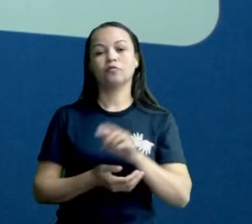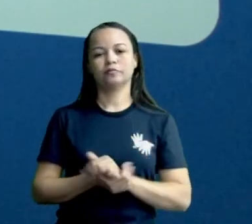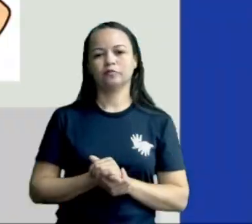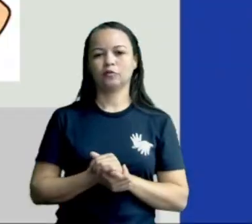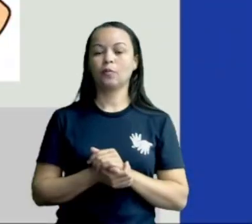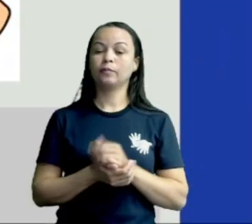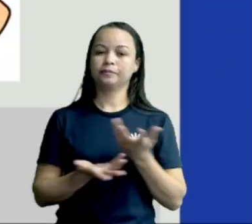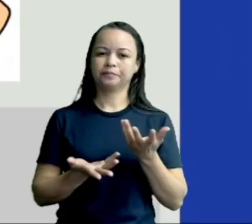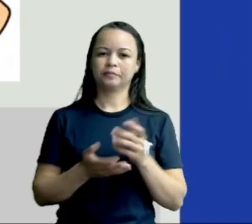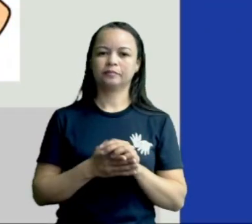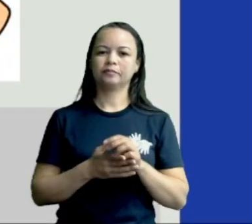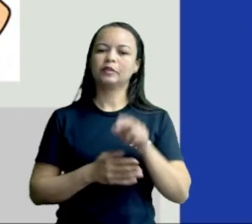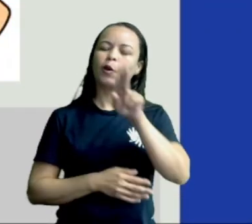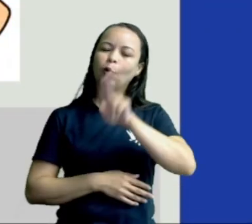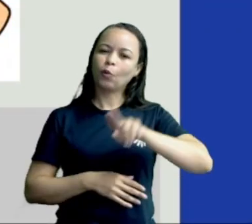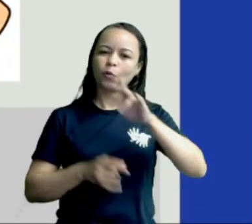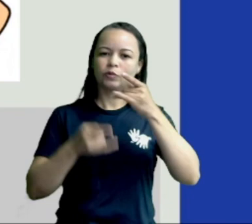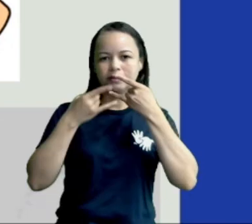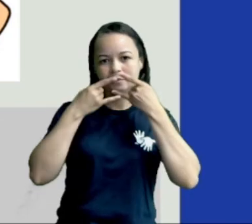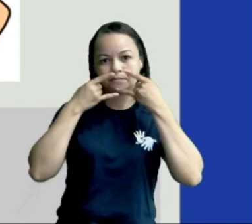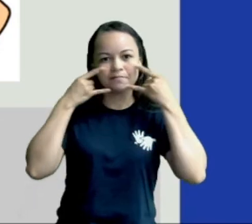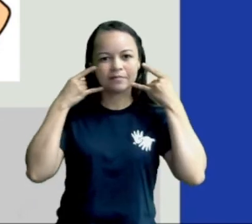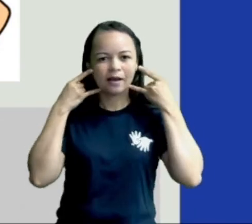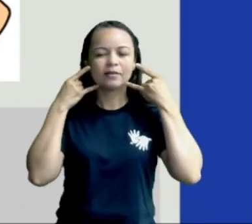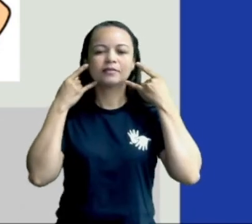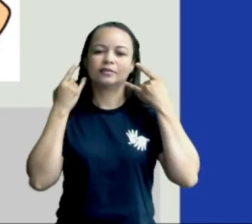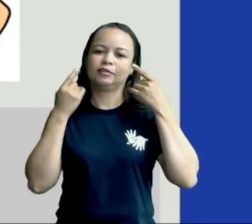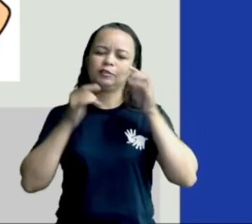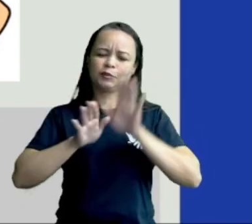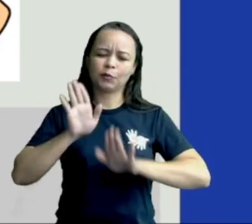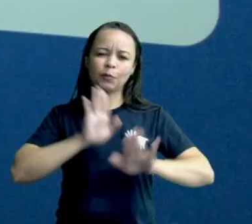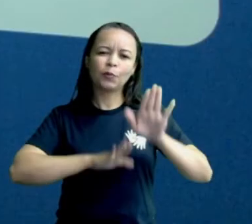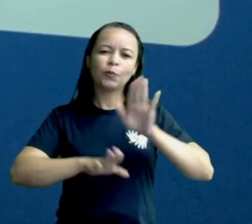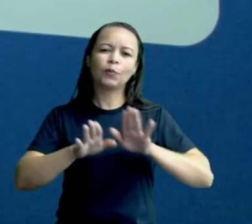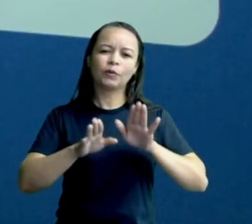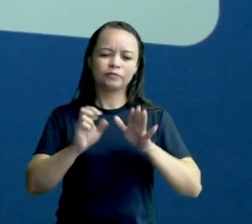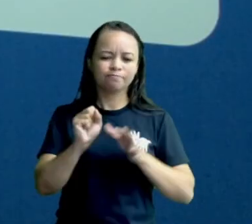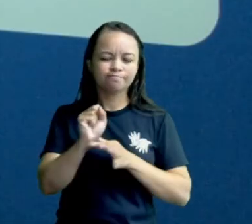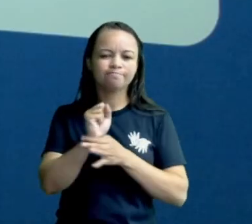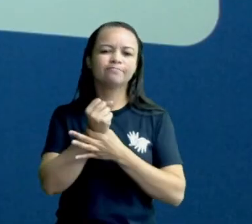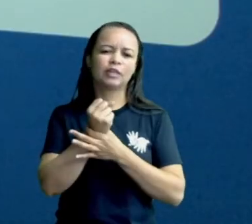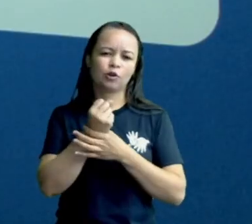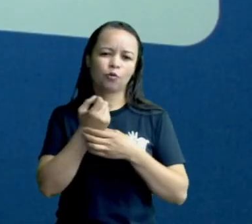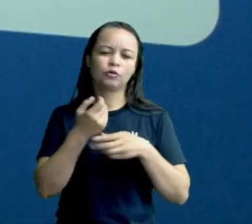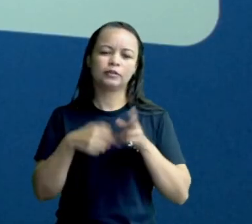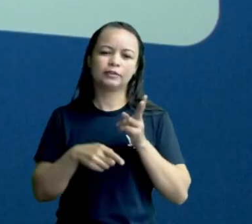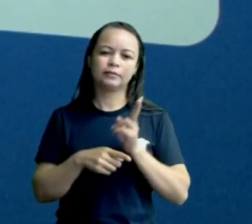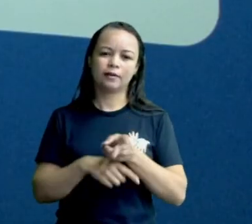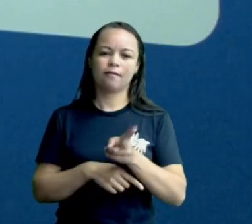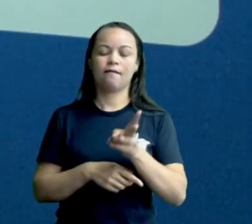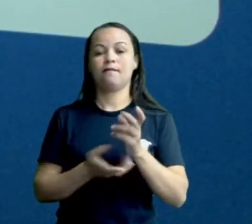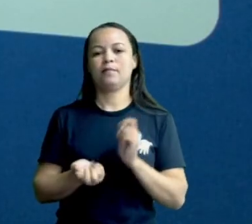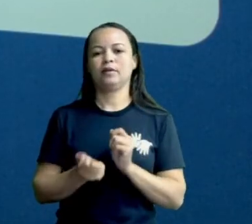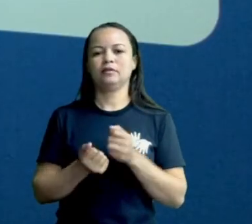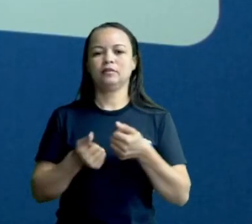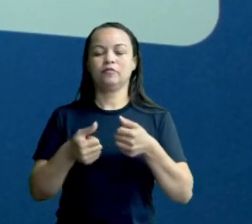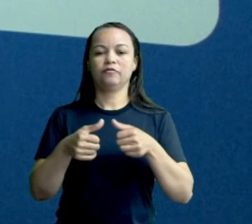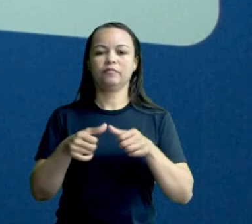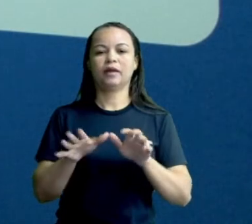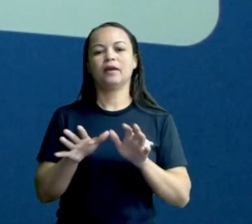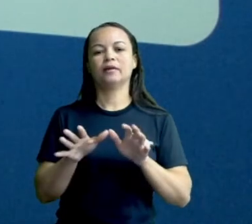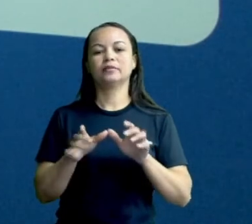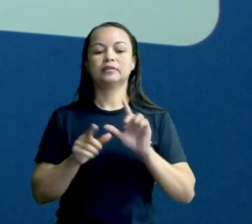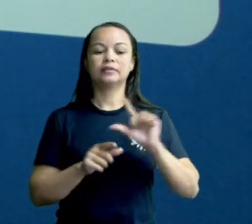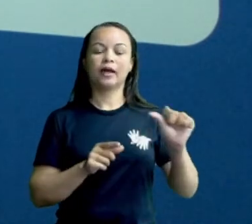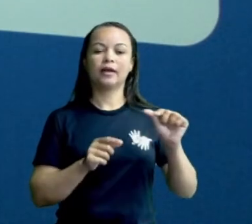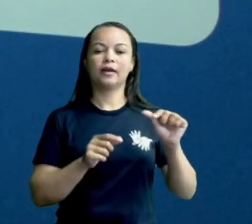a bonequinha, olha aí, ó. Use máscara, se cuide, fique em segurança, só saia de casa se for preciso. A